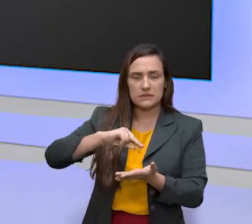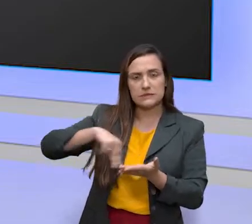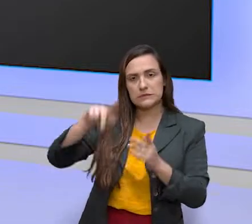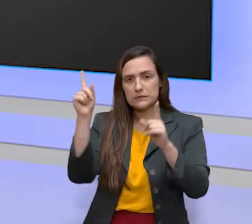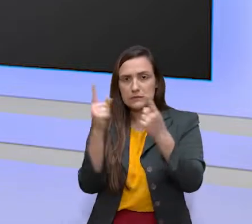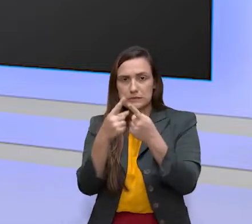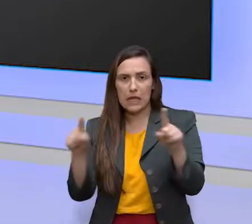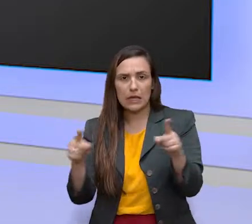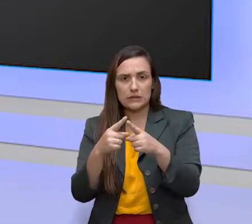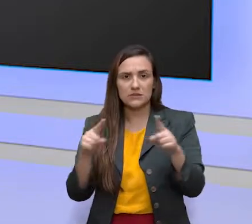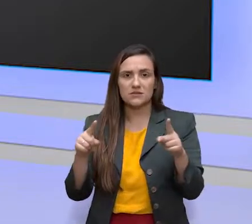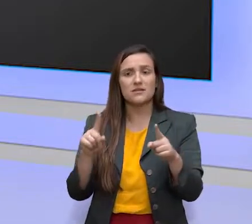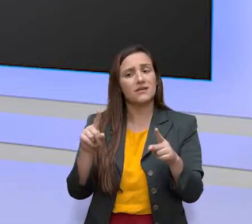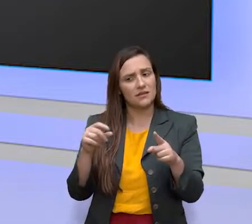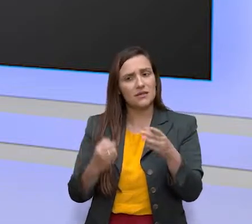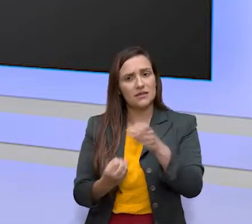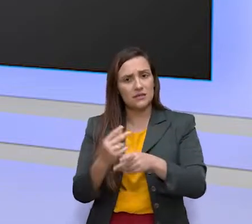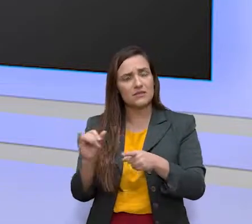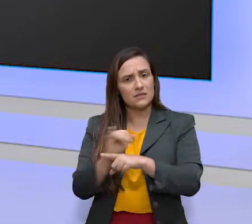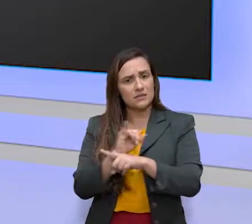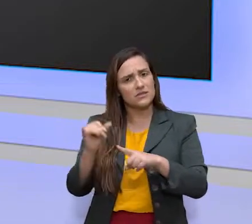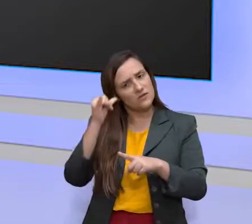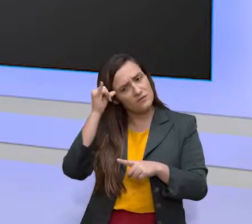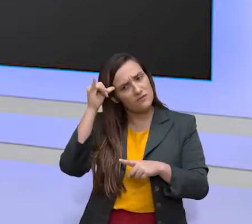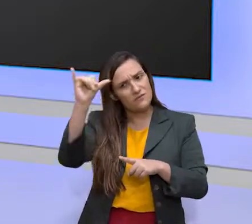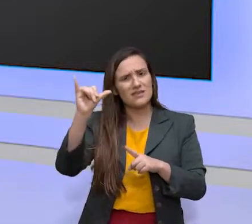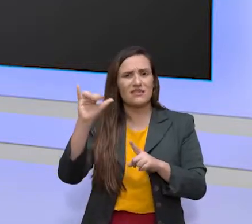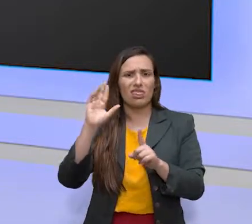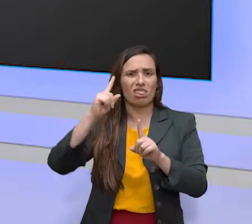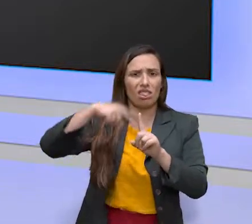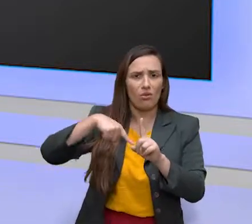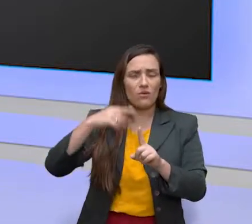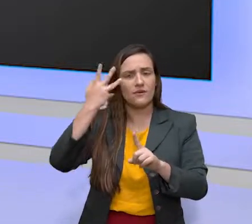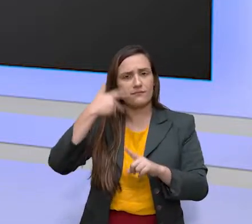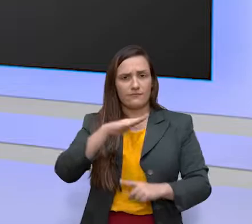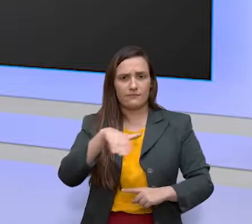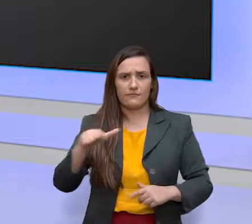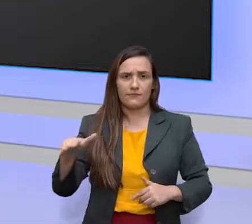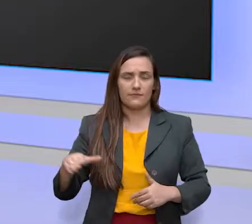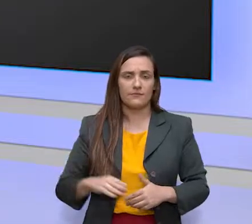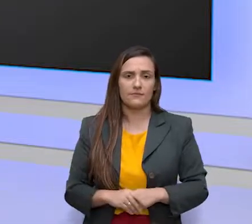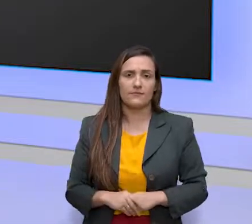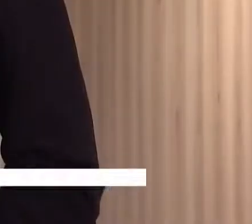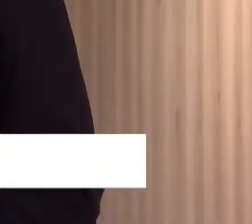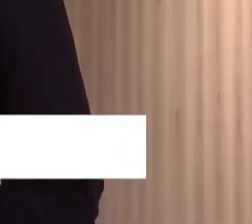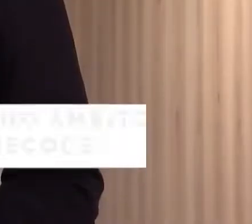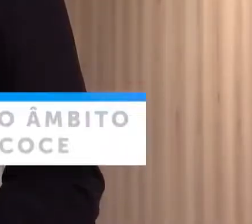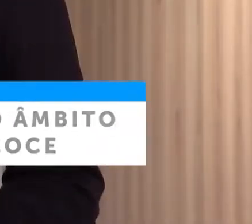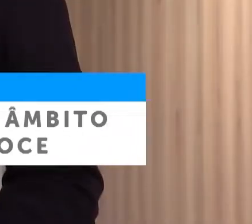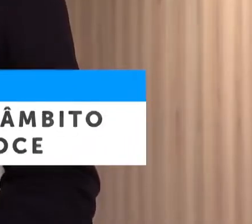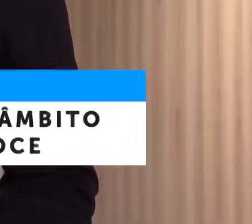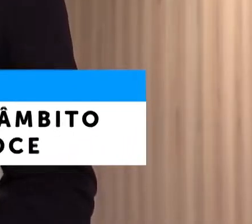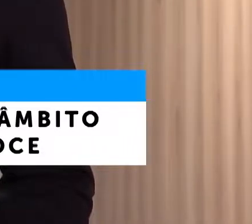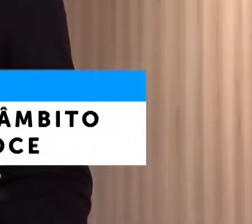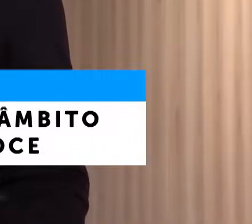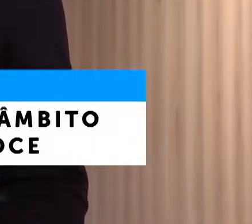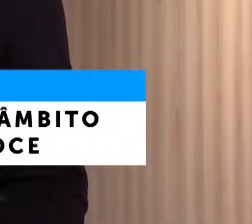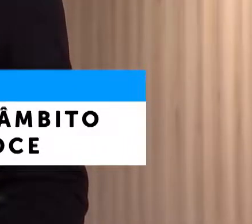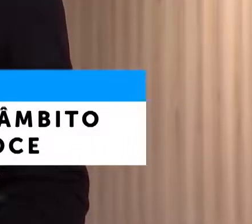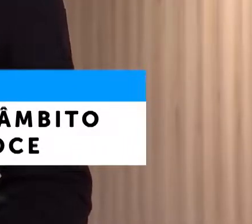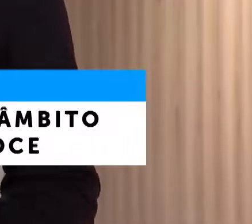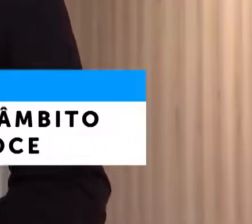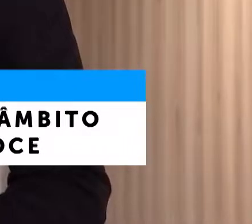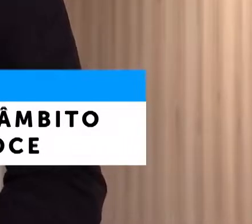à sexualização e institui ferramentas de combate à erotização infantil. Após ampla discussão